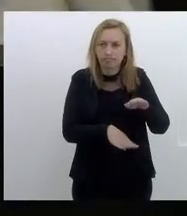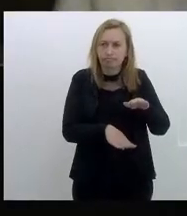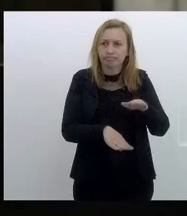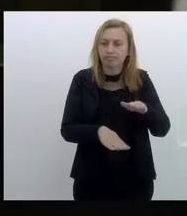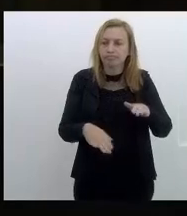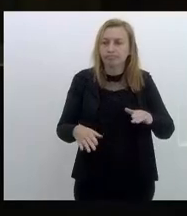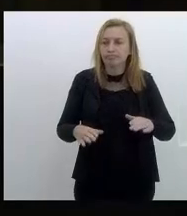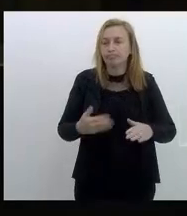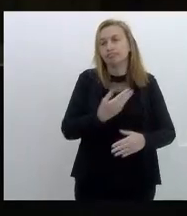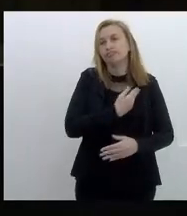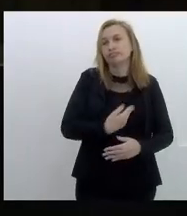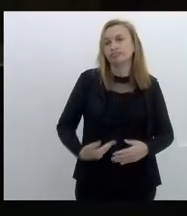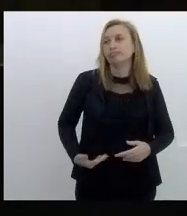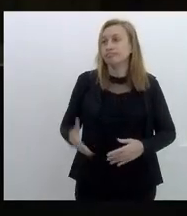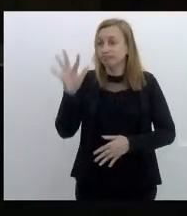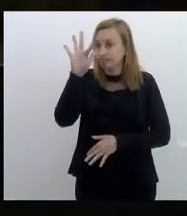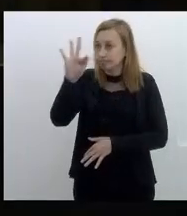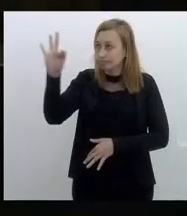resolveu